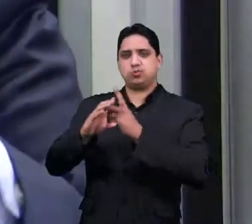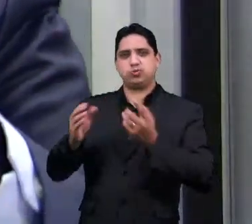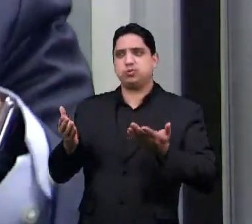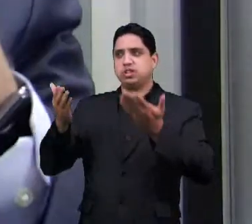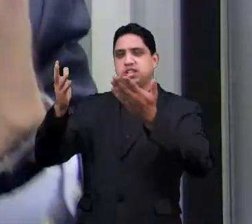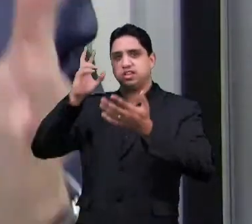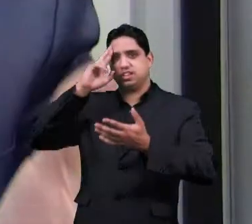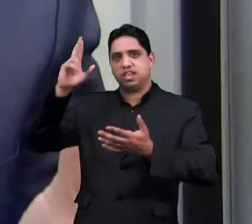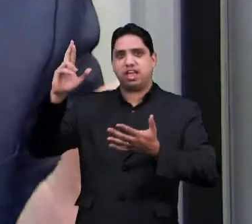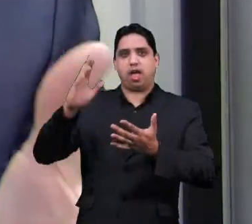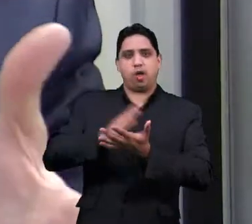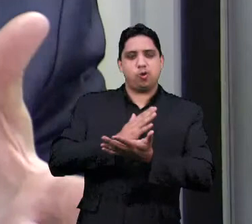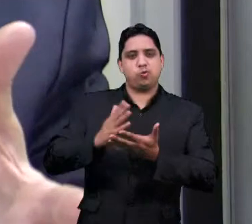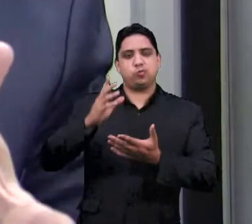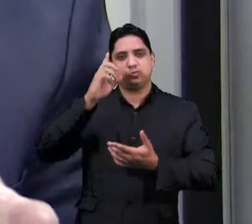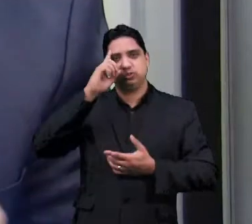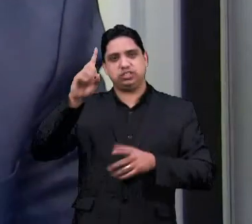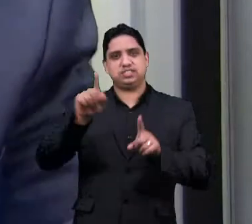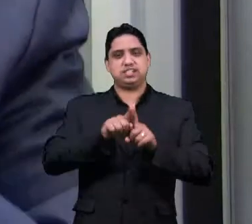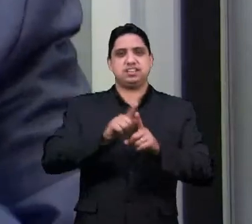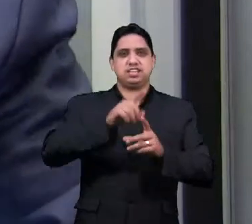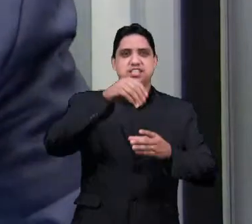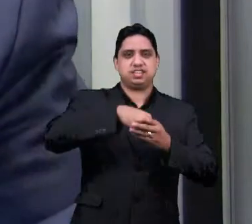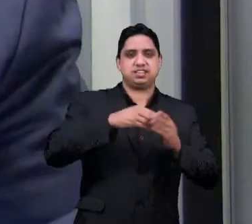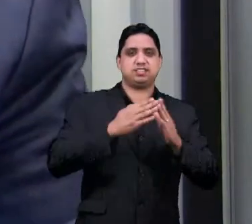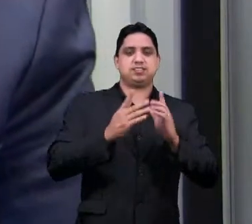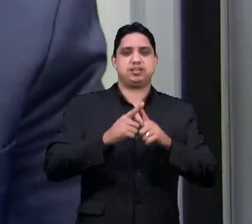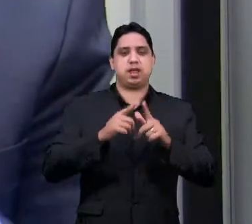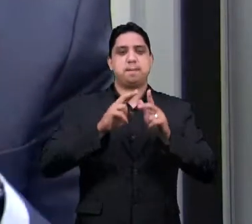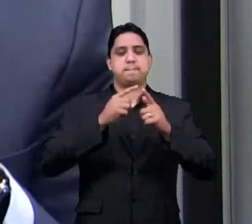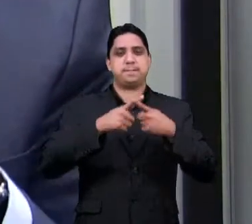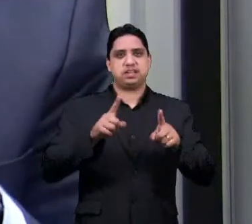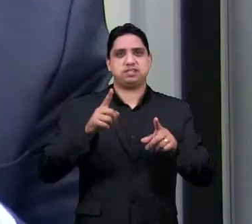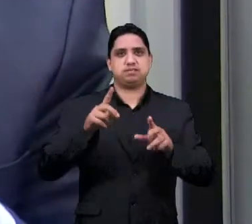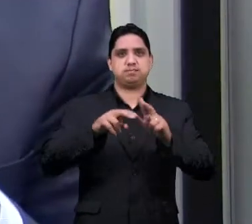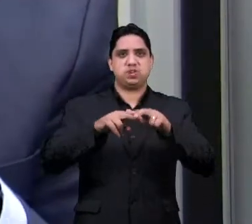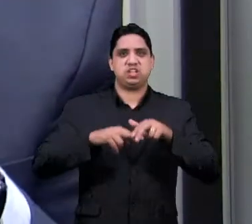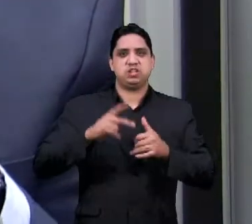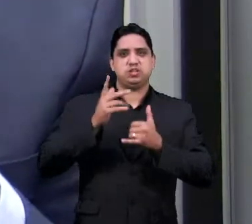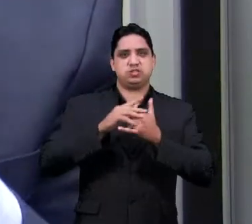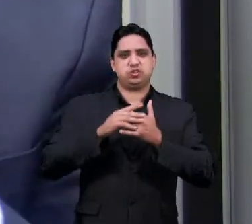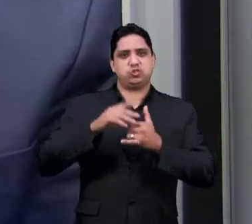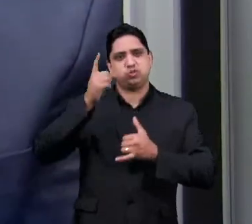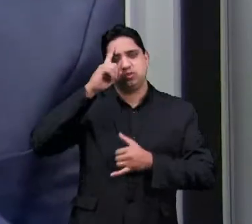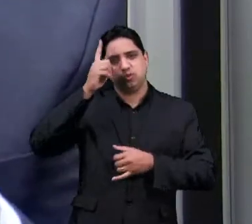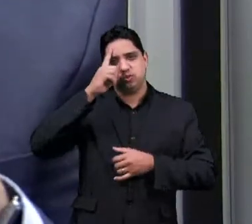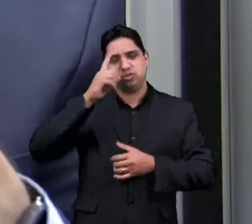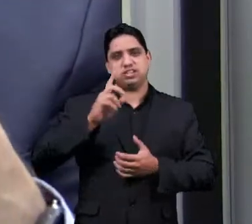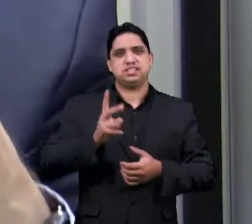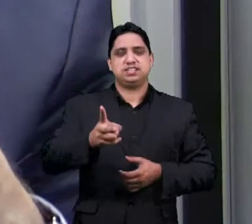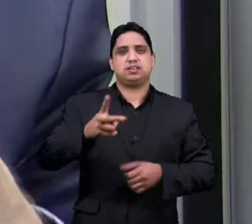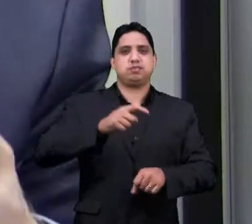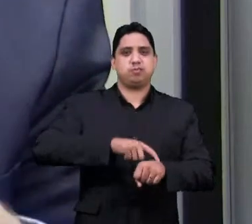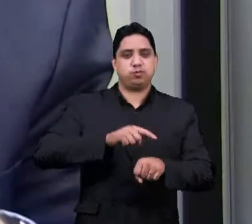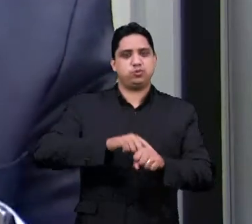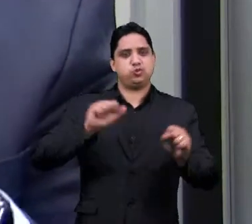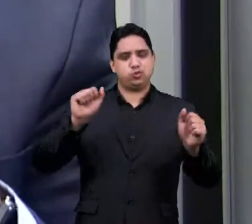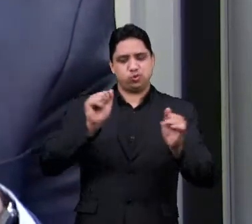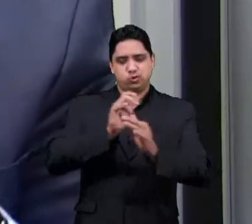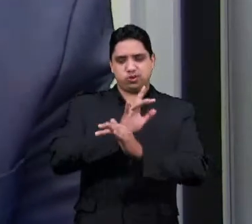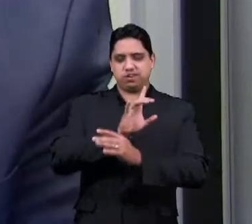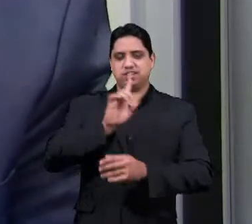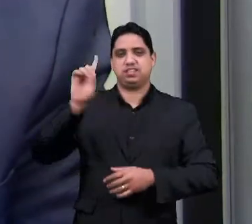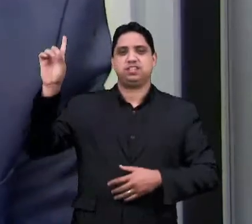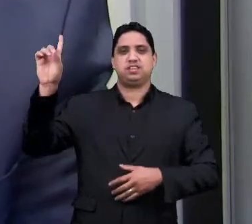alguns dias também nas nossas igrejas, mas pelo YouTube, todos os dias há sempre um momento de glorificação,